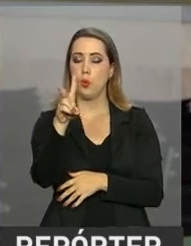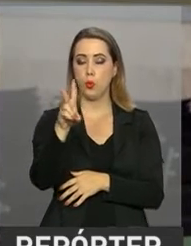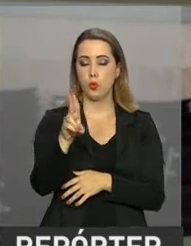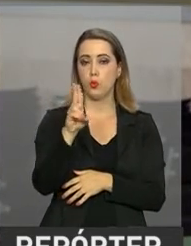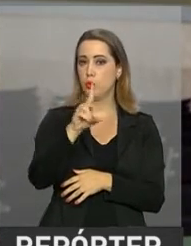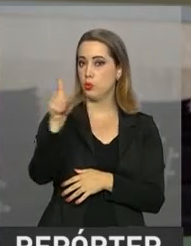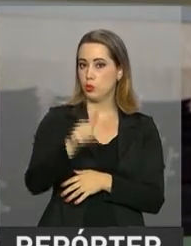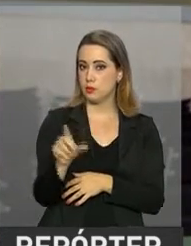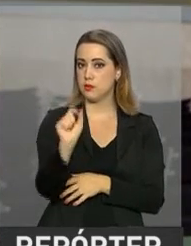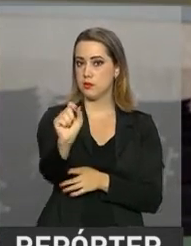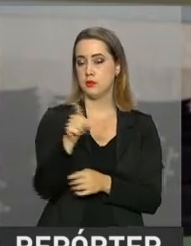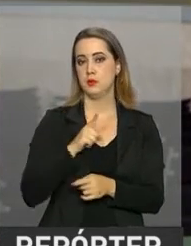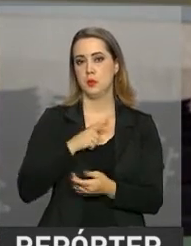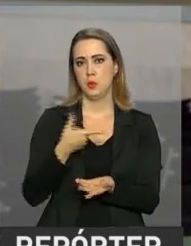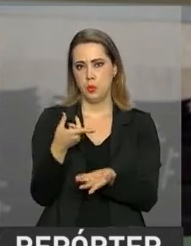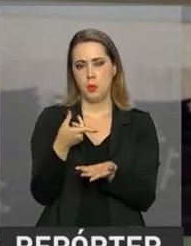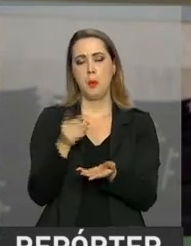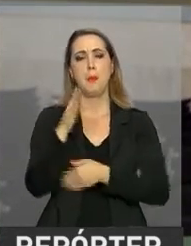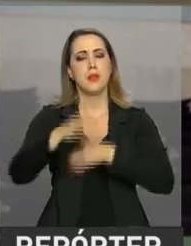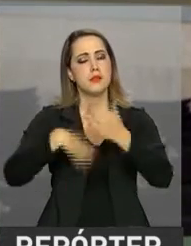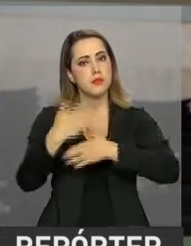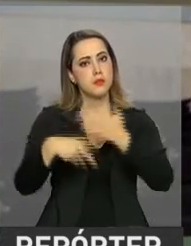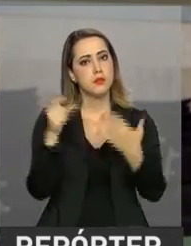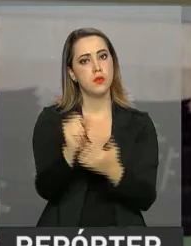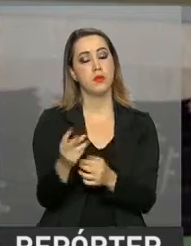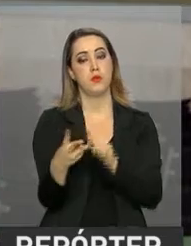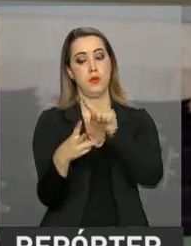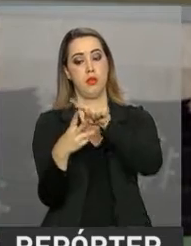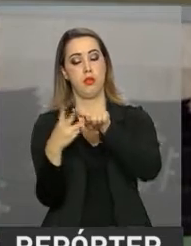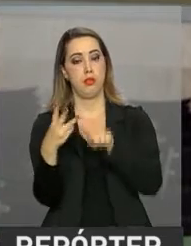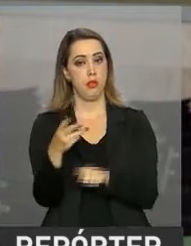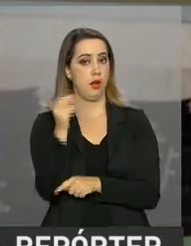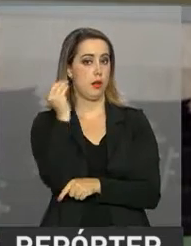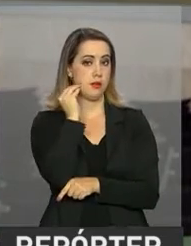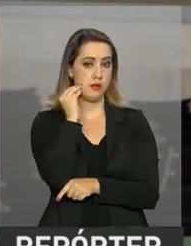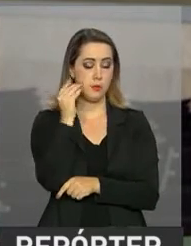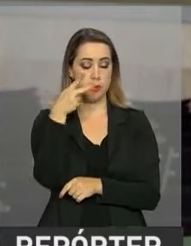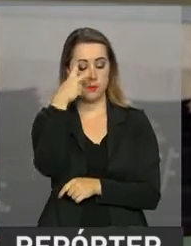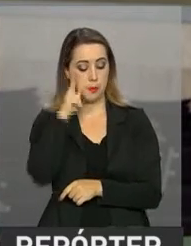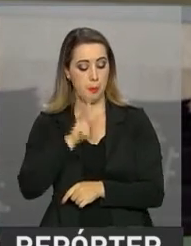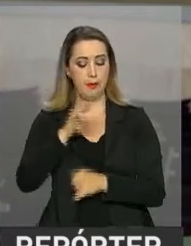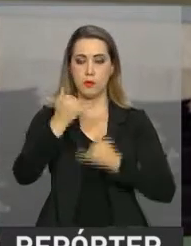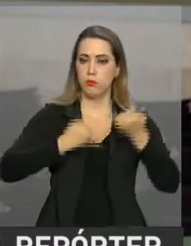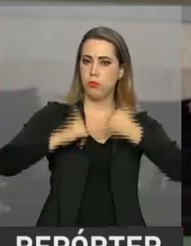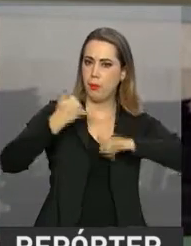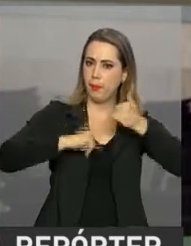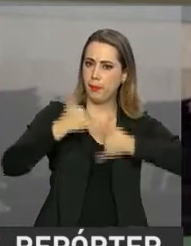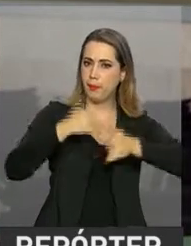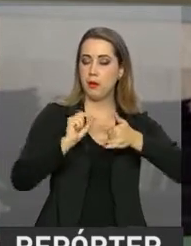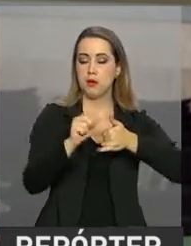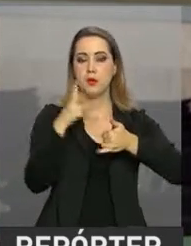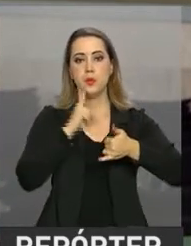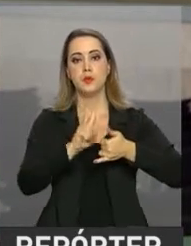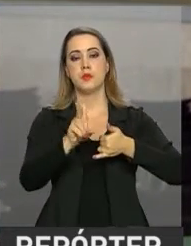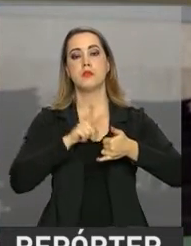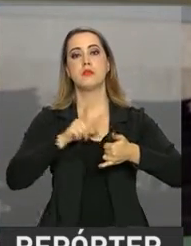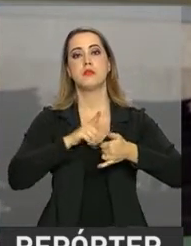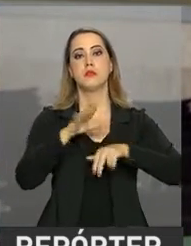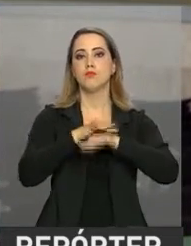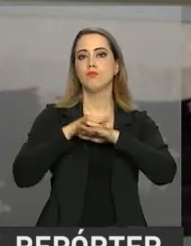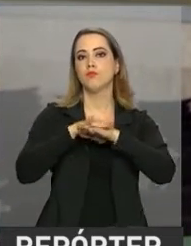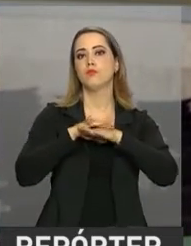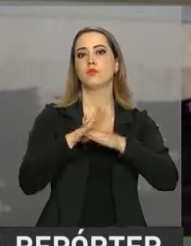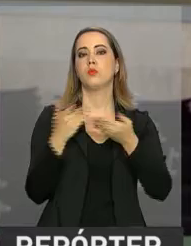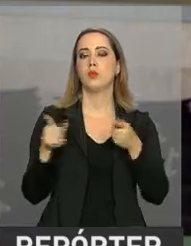banco. Os recursos vão ser usados no desenvolvimento de 3 testes diagnóstico e em duas ações de combate